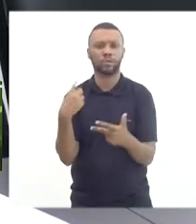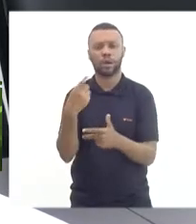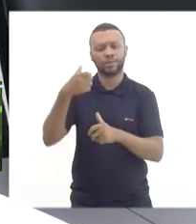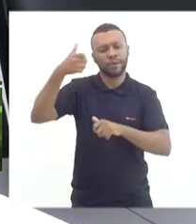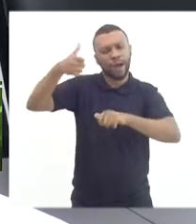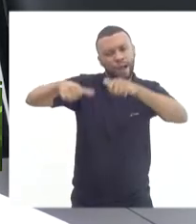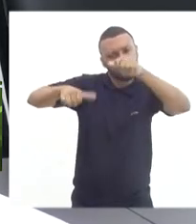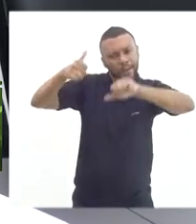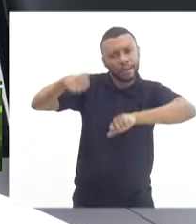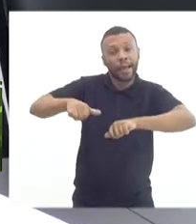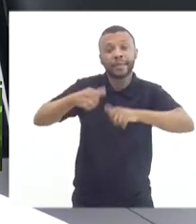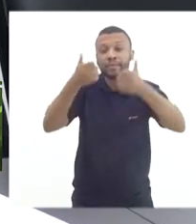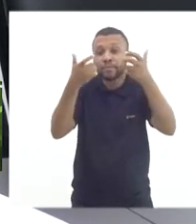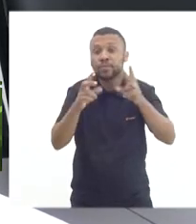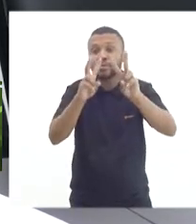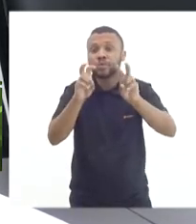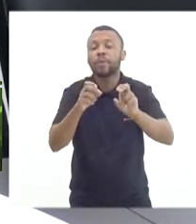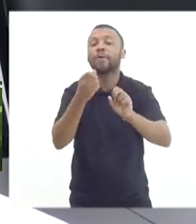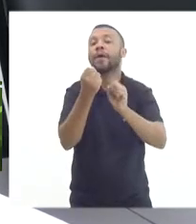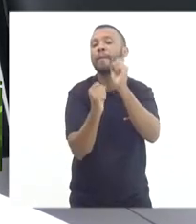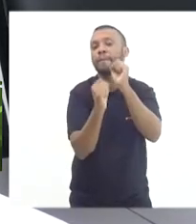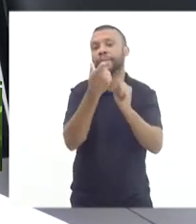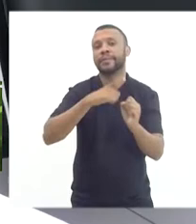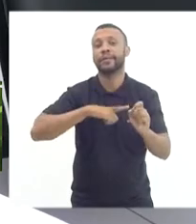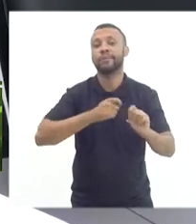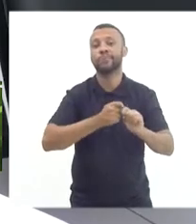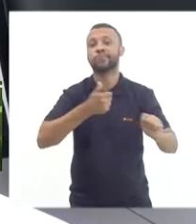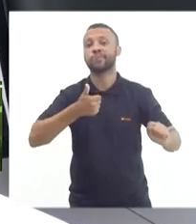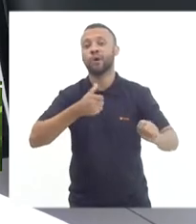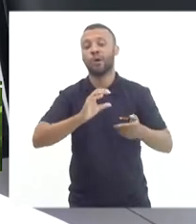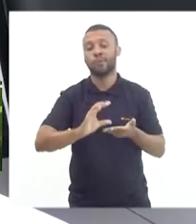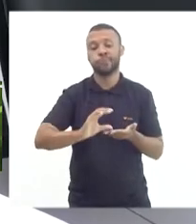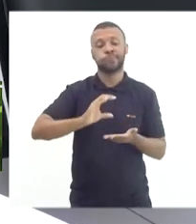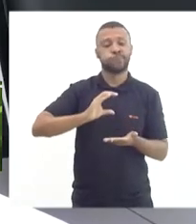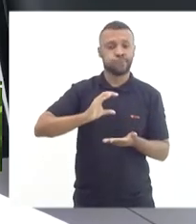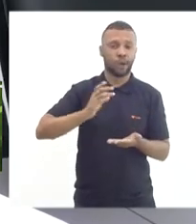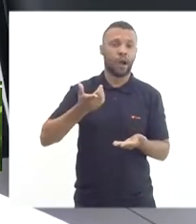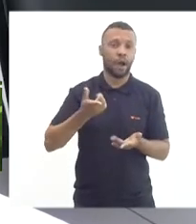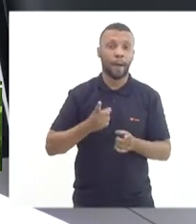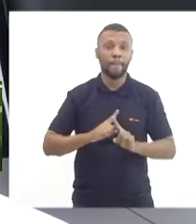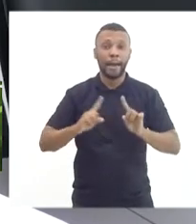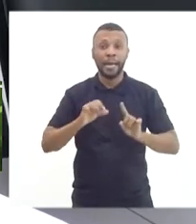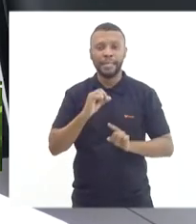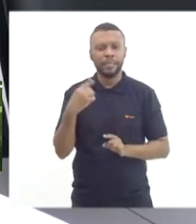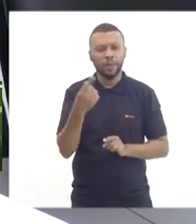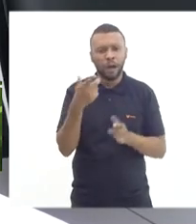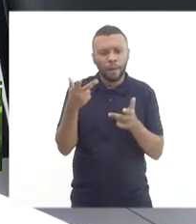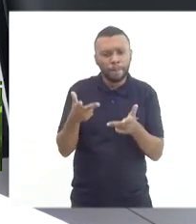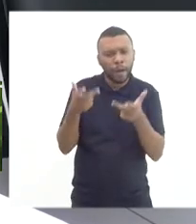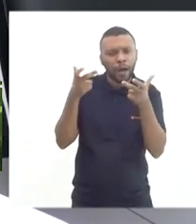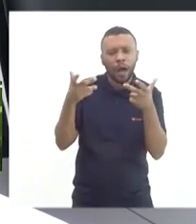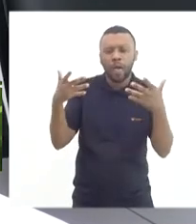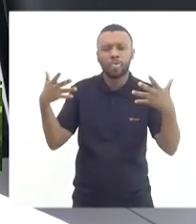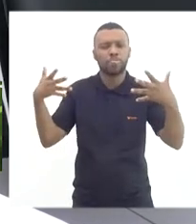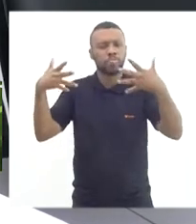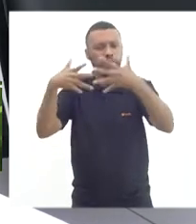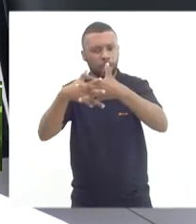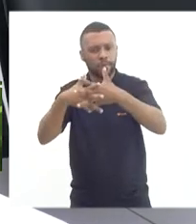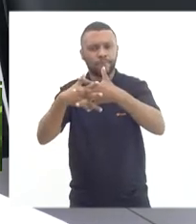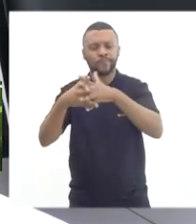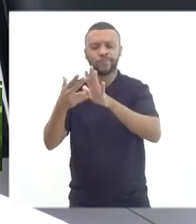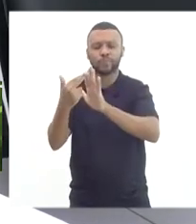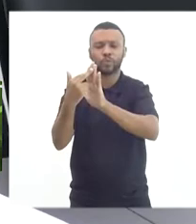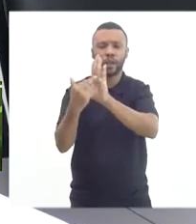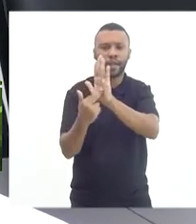está falando de empresa que tem um faturamento alto. Mas, às vezes, se a gente olhar a complexidade